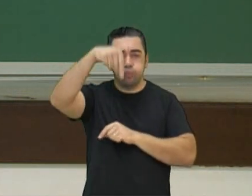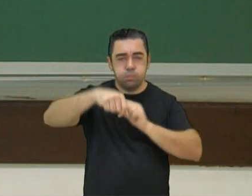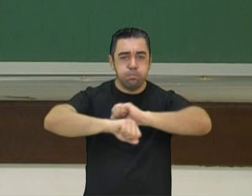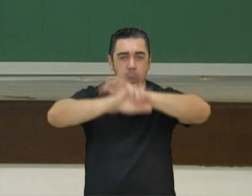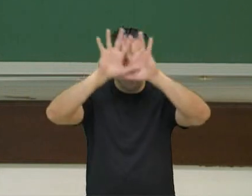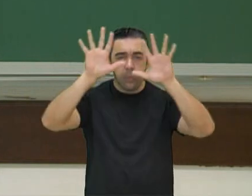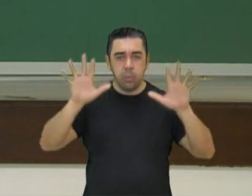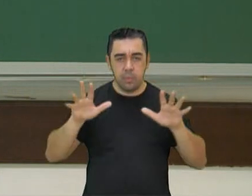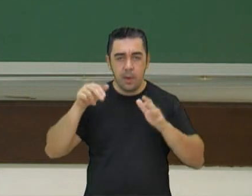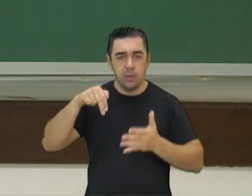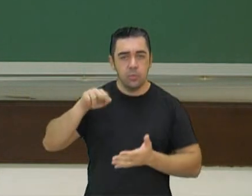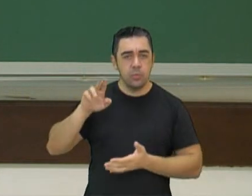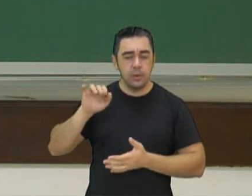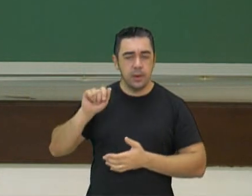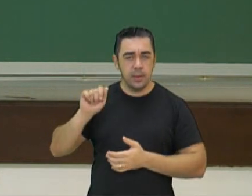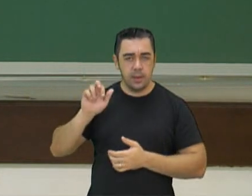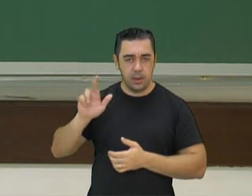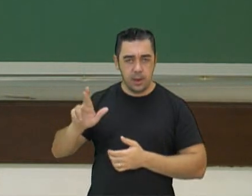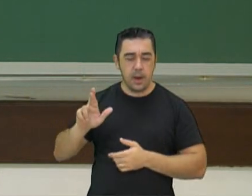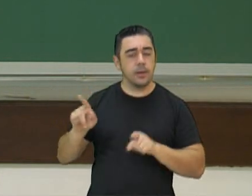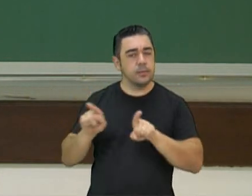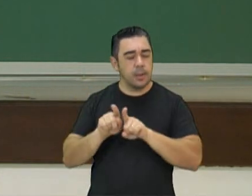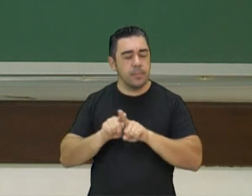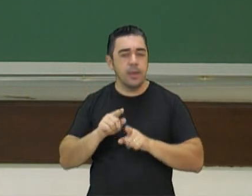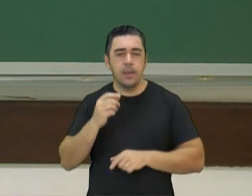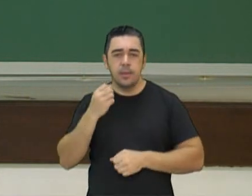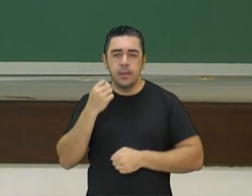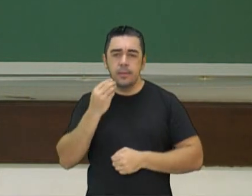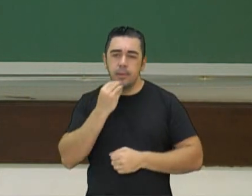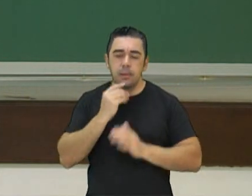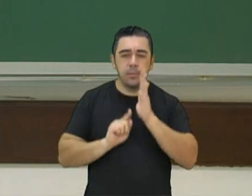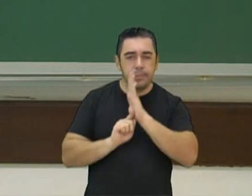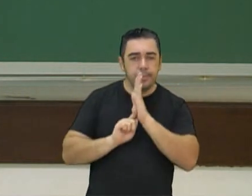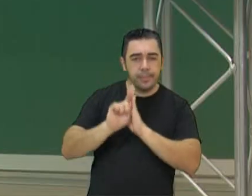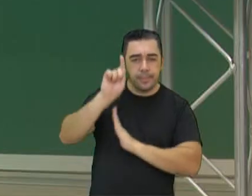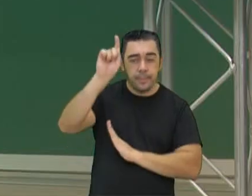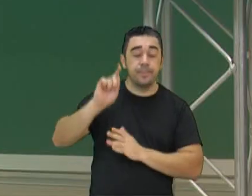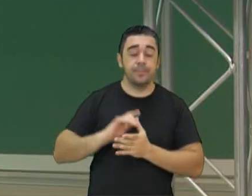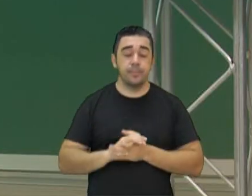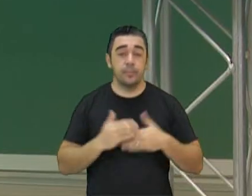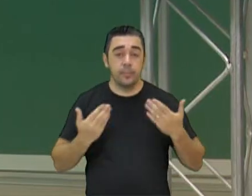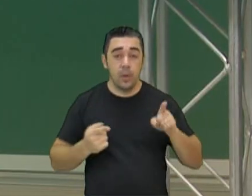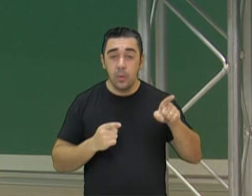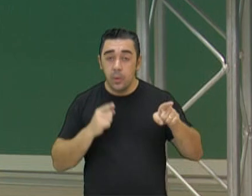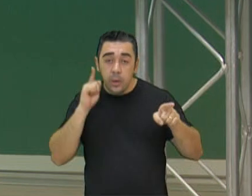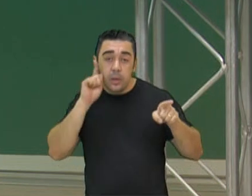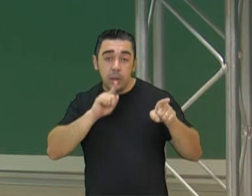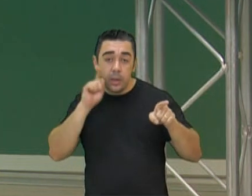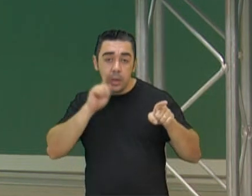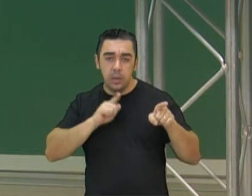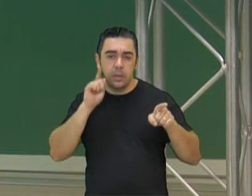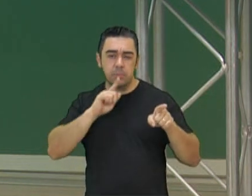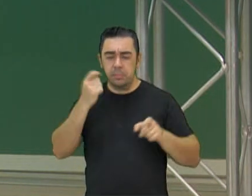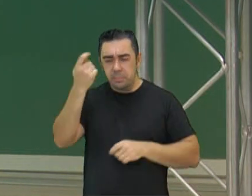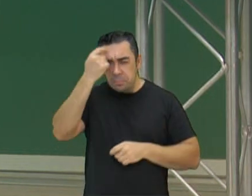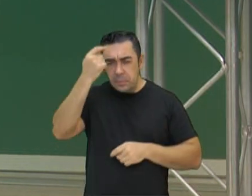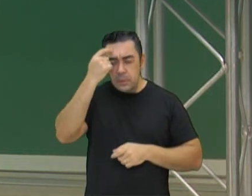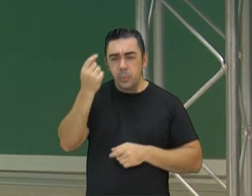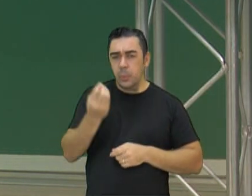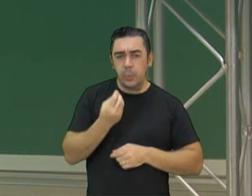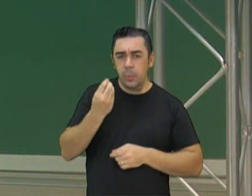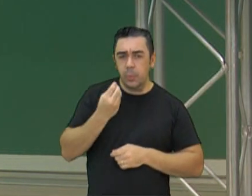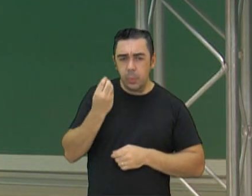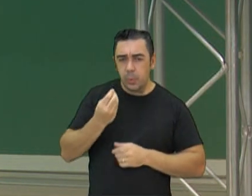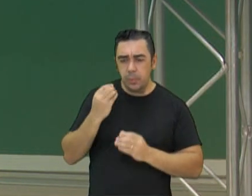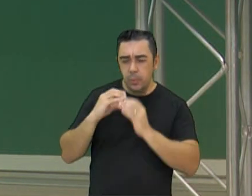espacial, enfim. Então, nesse contexto, os Estados Unidos estavam pensando em uma forma de se comunicar caso houvesse uma